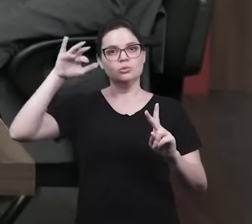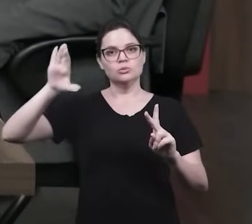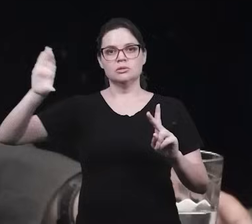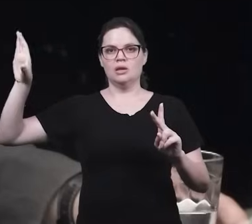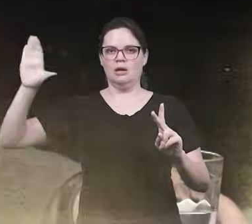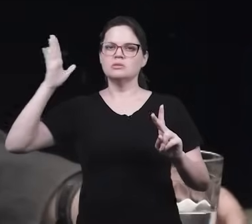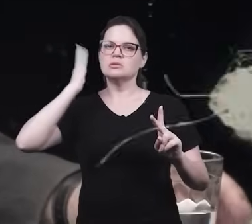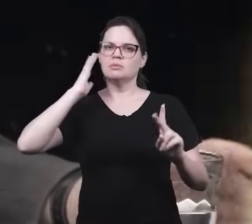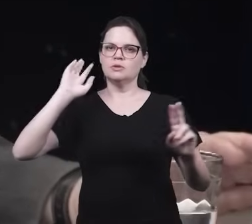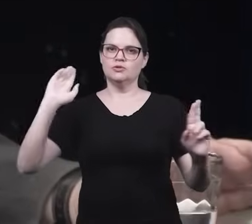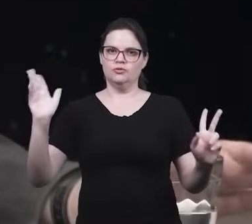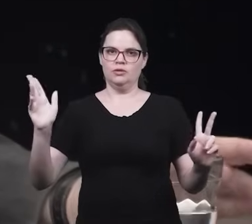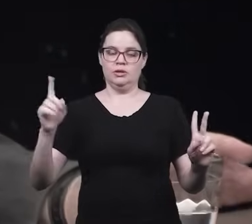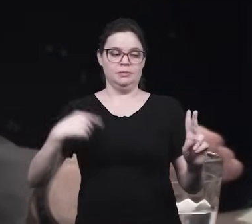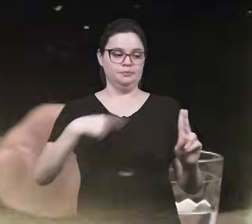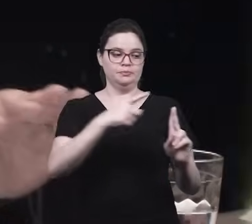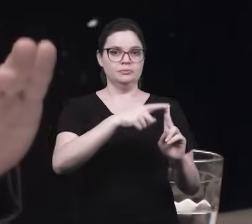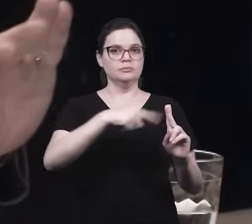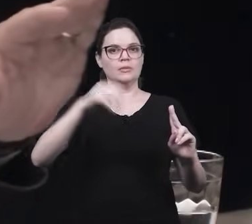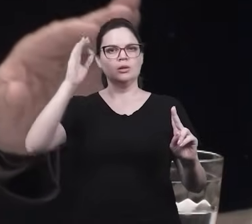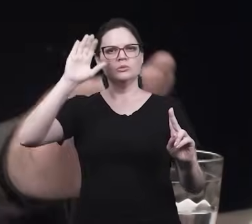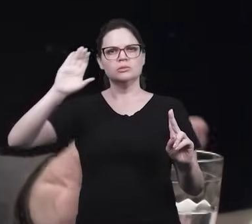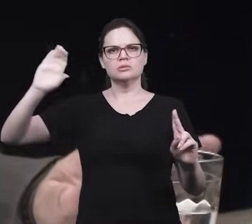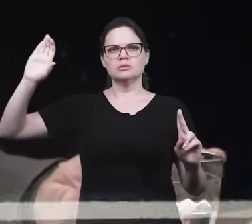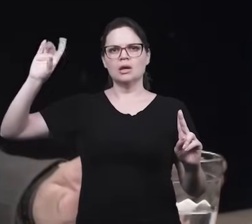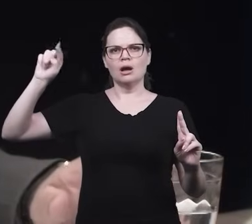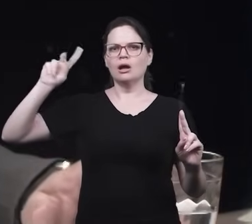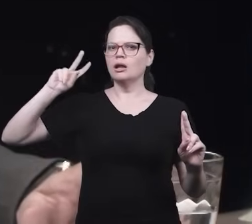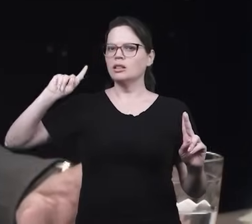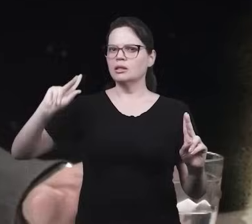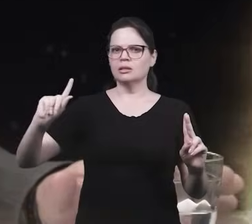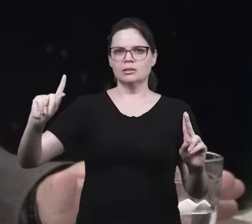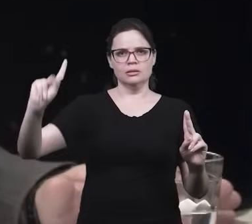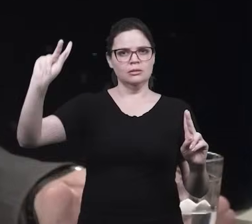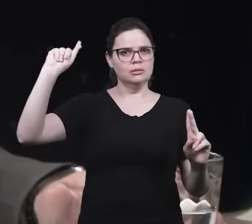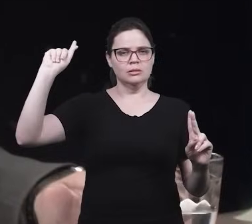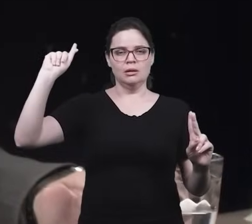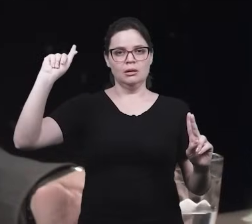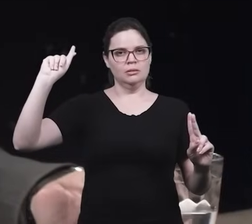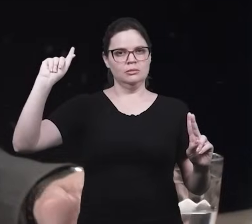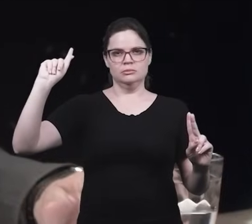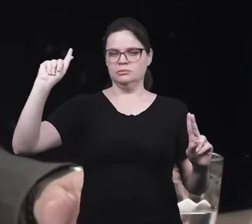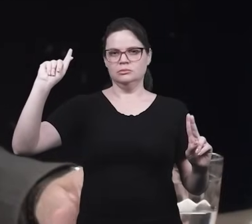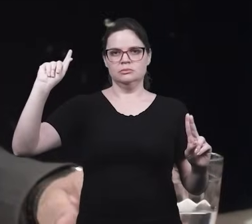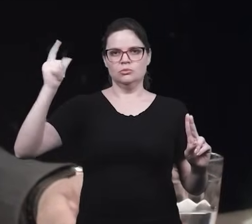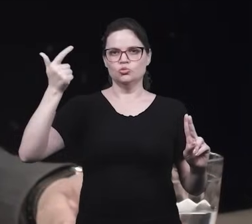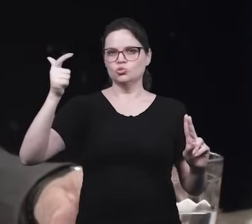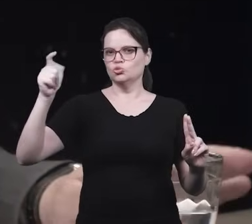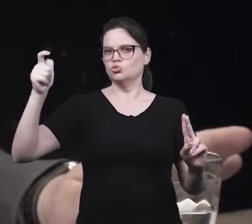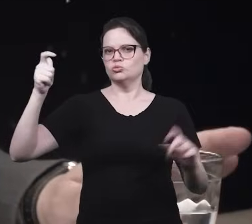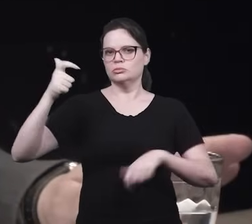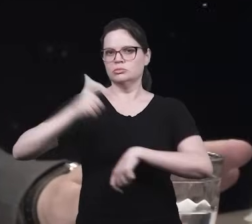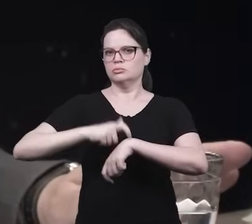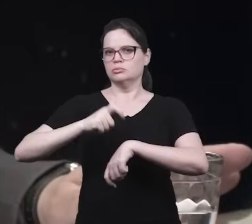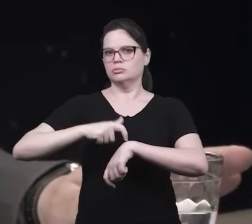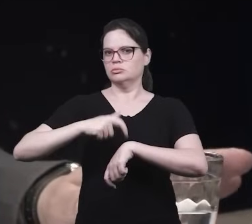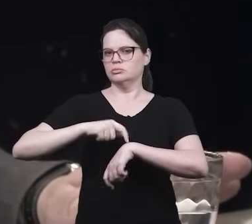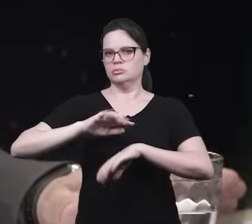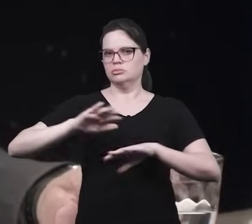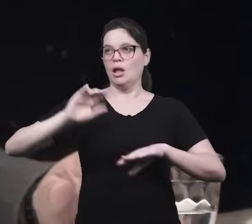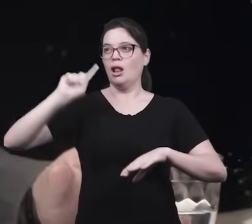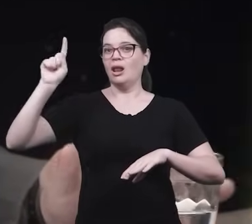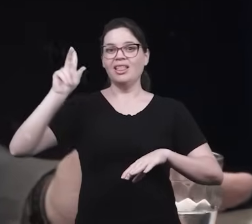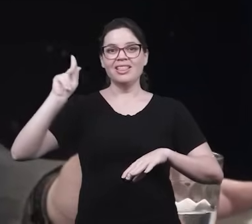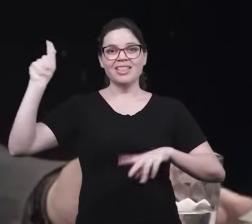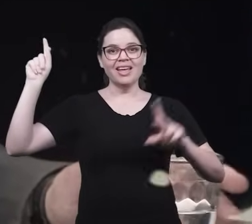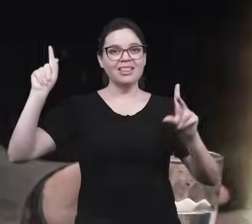redentora. Aquilo que é da obra redentora, ela dura para sempre. O tempo não está ligado a essa